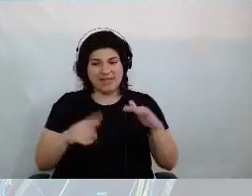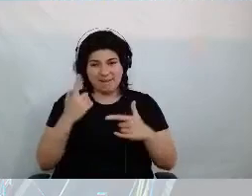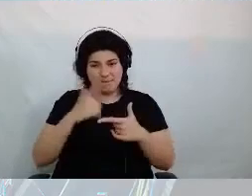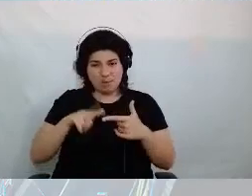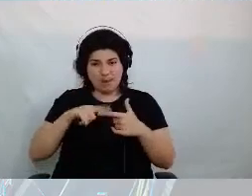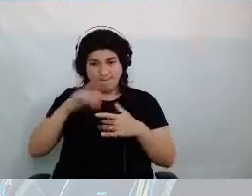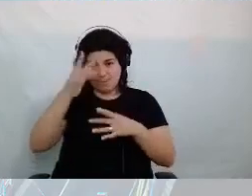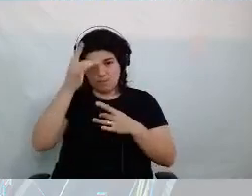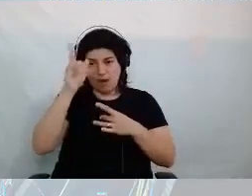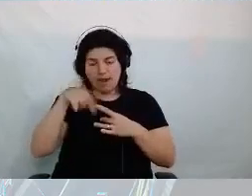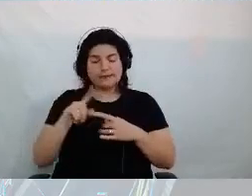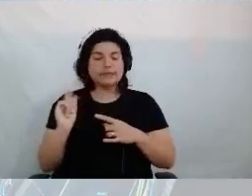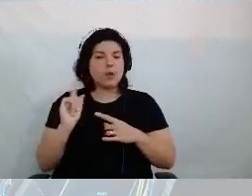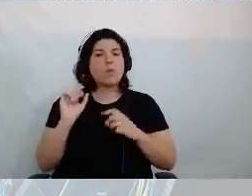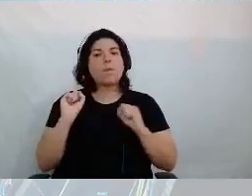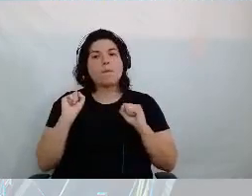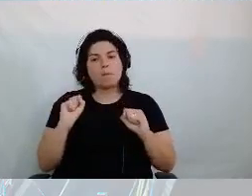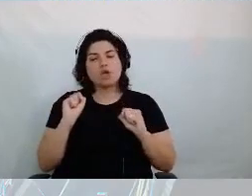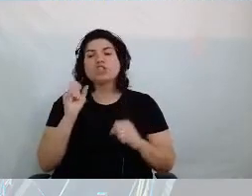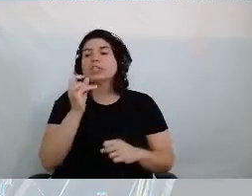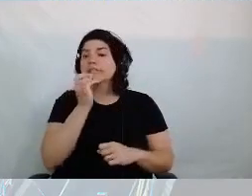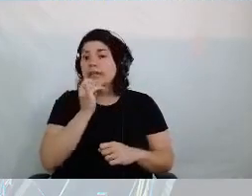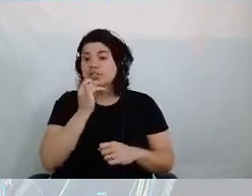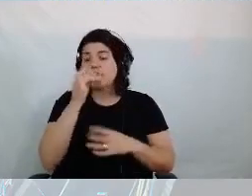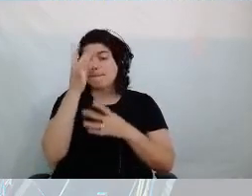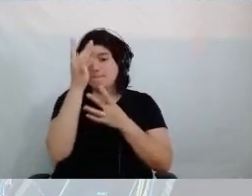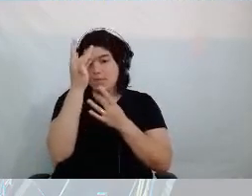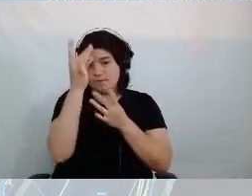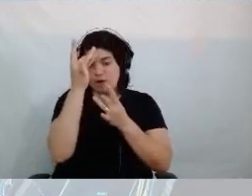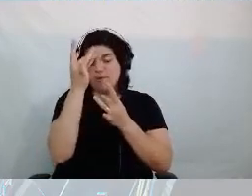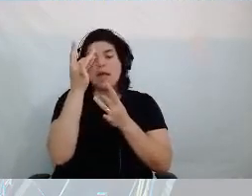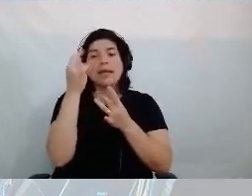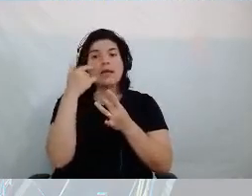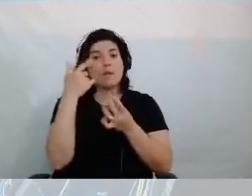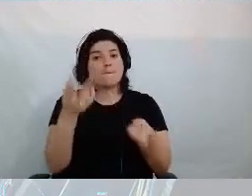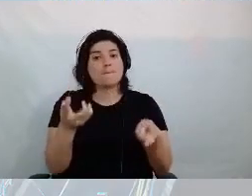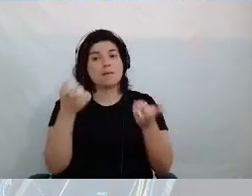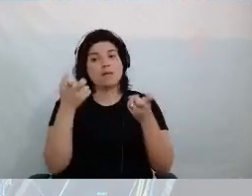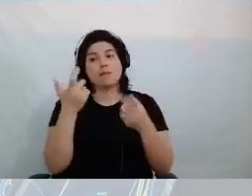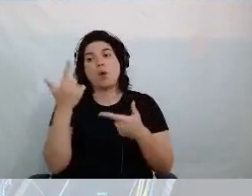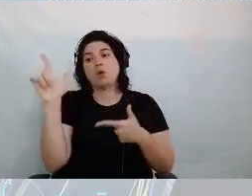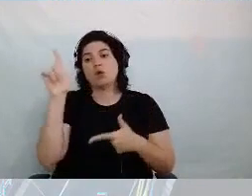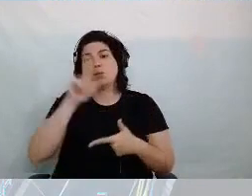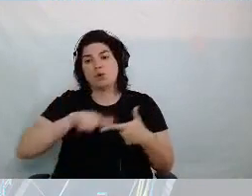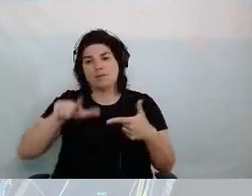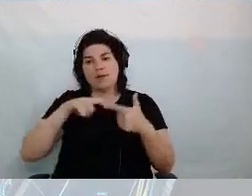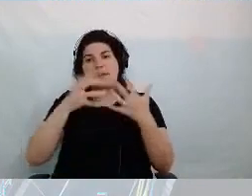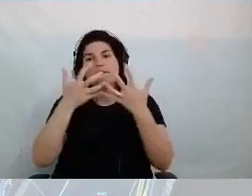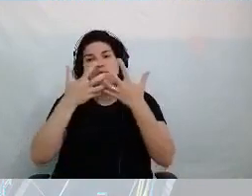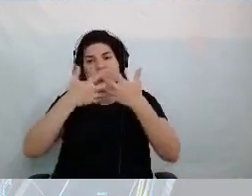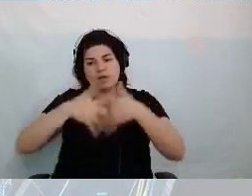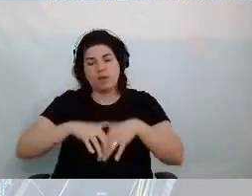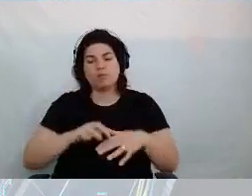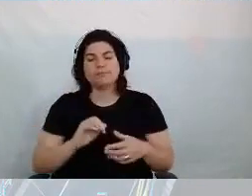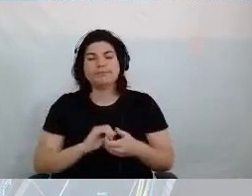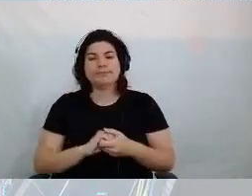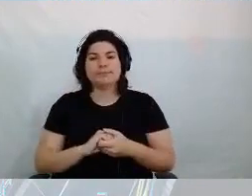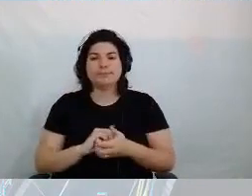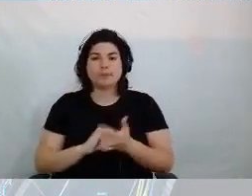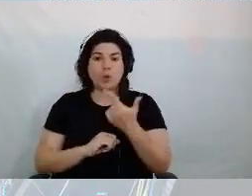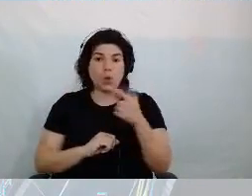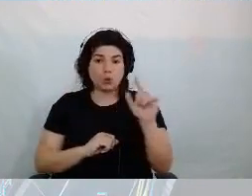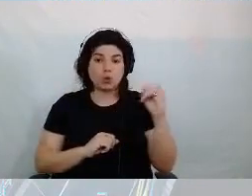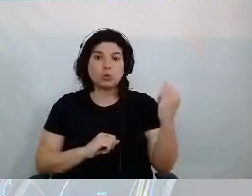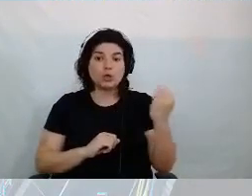mas pode ser que no teste de performance eu identifique algum problema funcional. Outro ponto muito importante que as